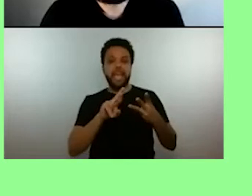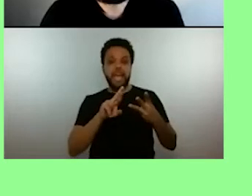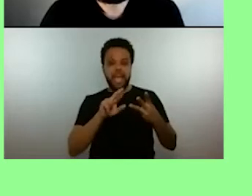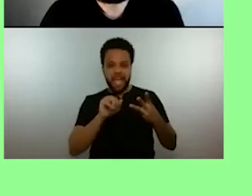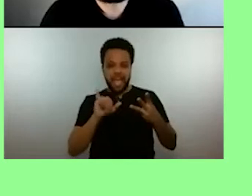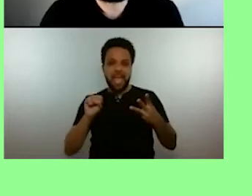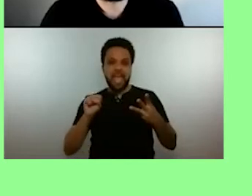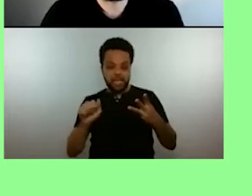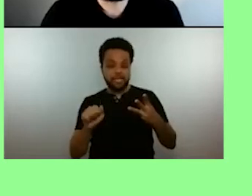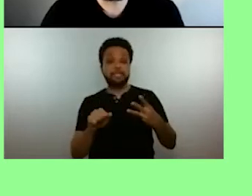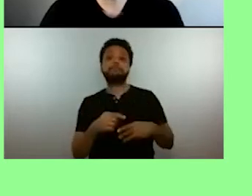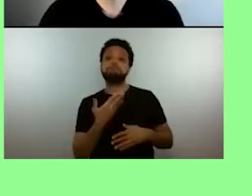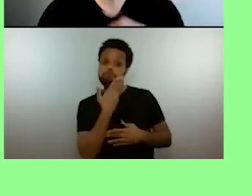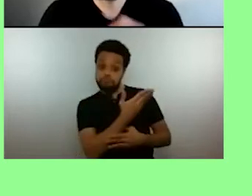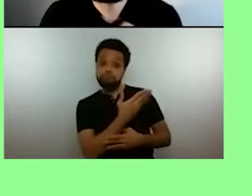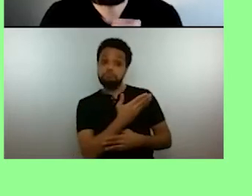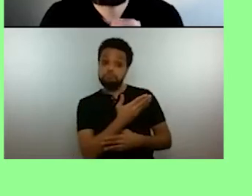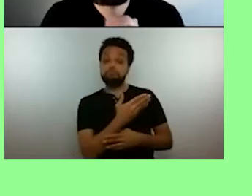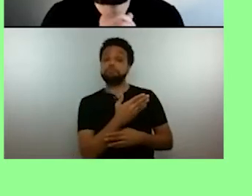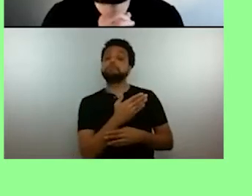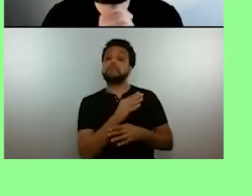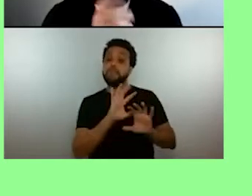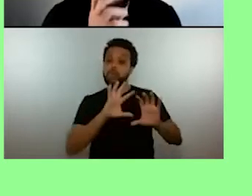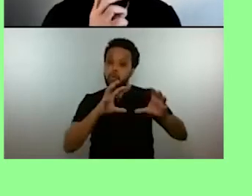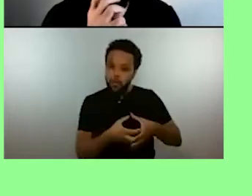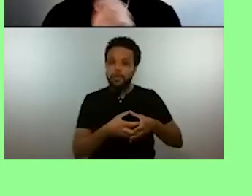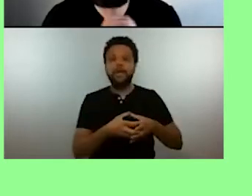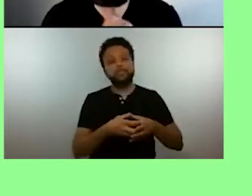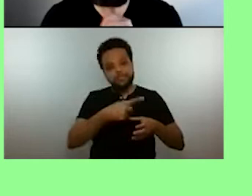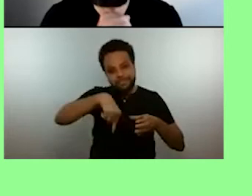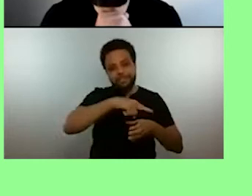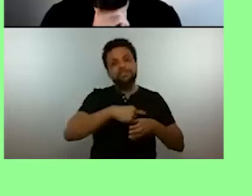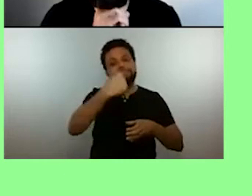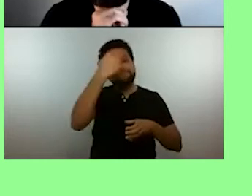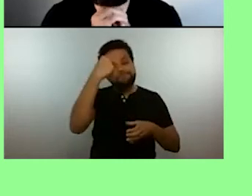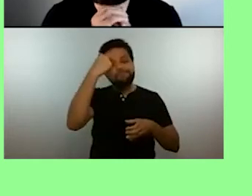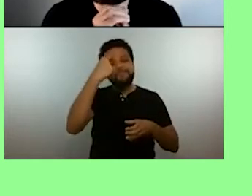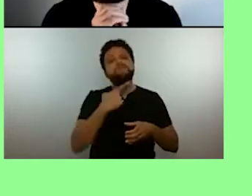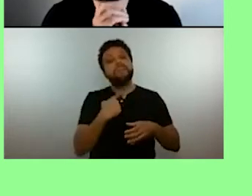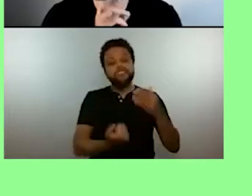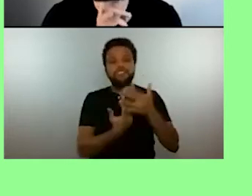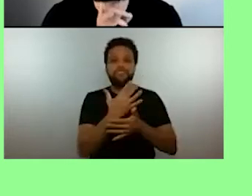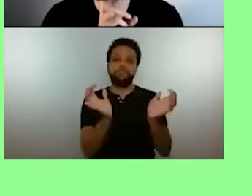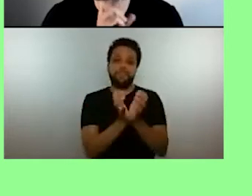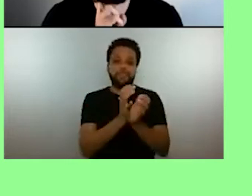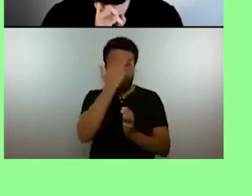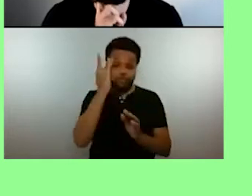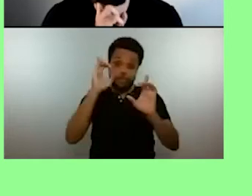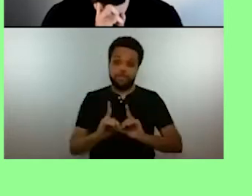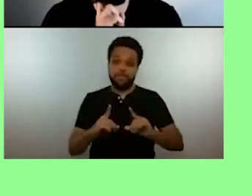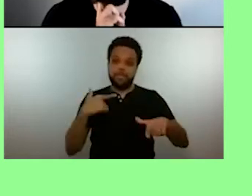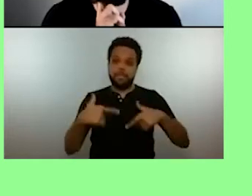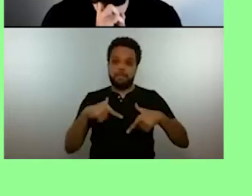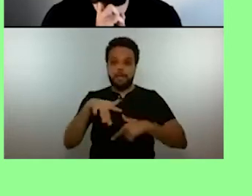essa vontade de ter uma comunidade de pessoas com deficiência, pessoas que trabalham com